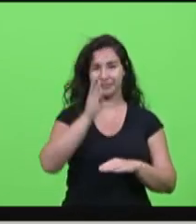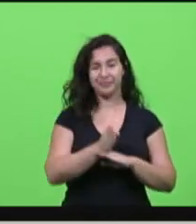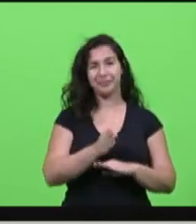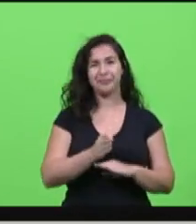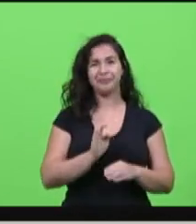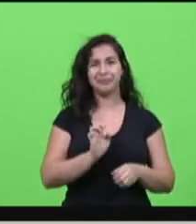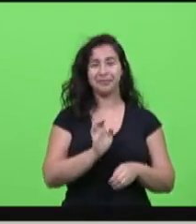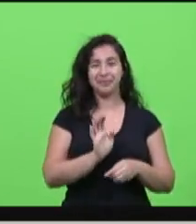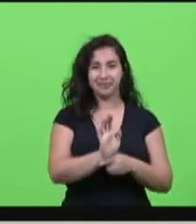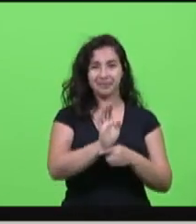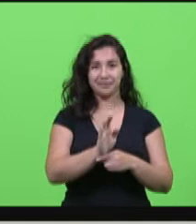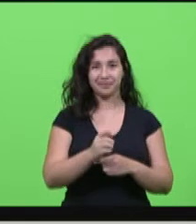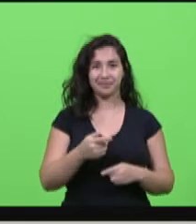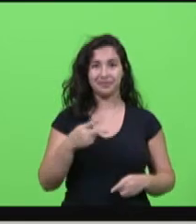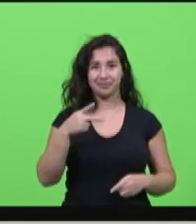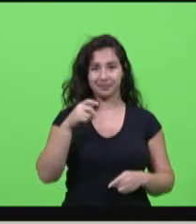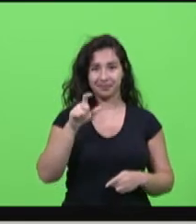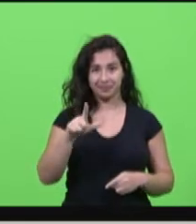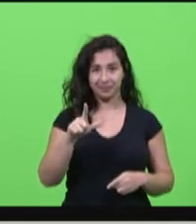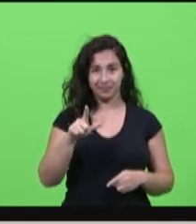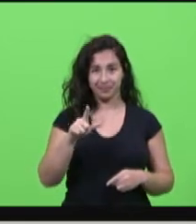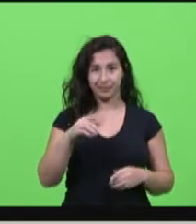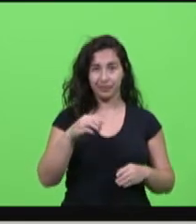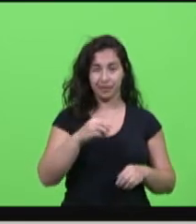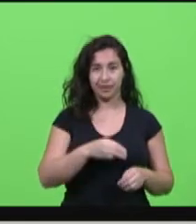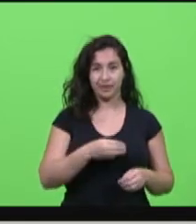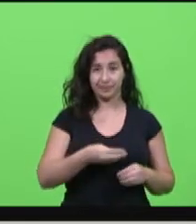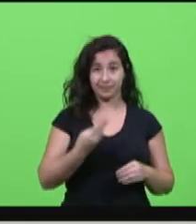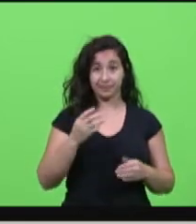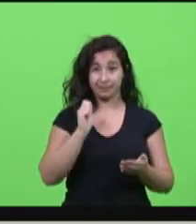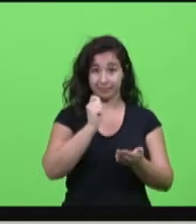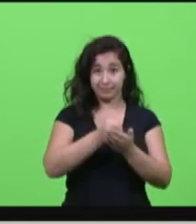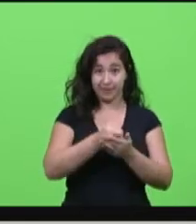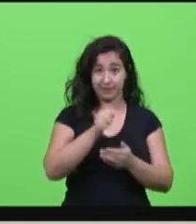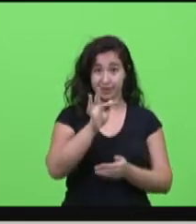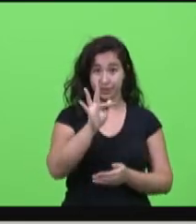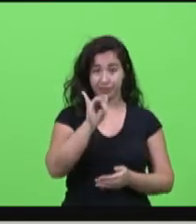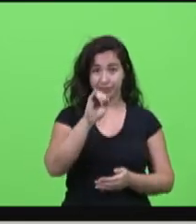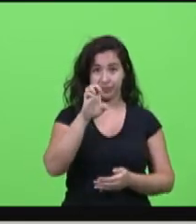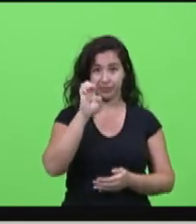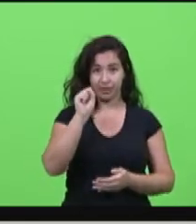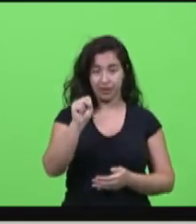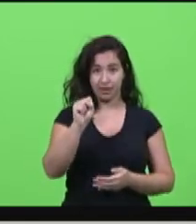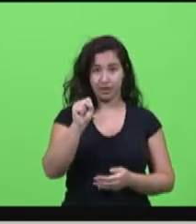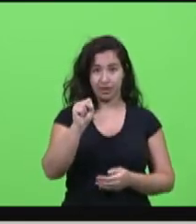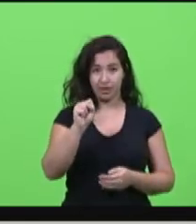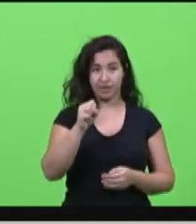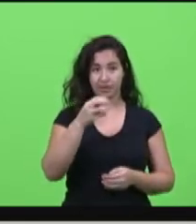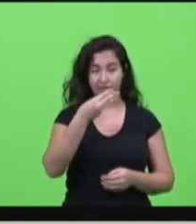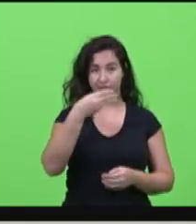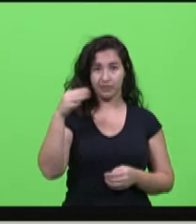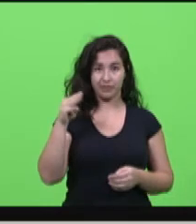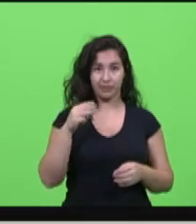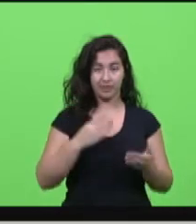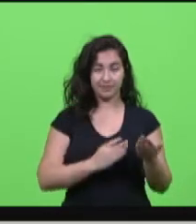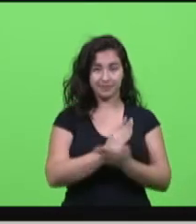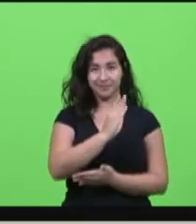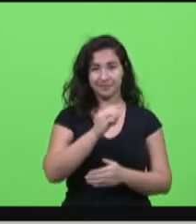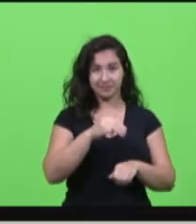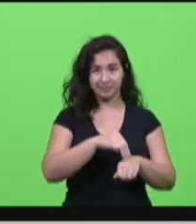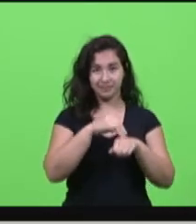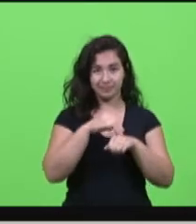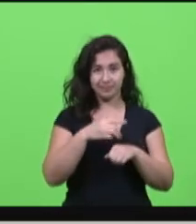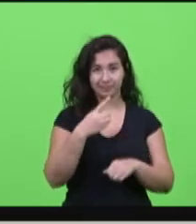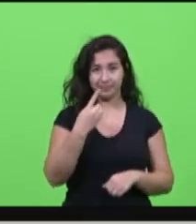que suspende a cobrança das parcelas do pagamento do FIES. Discussão, votação, aprovada a moção. Moção de